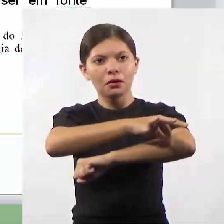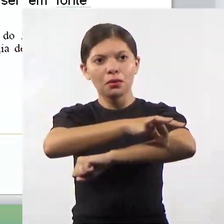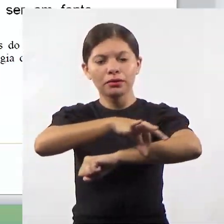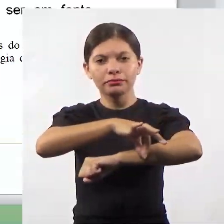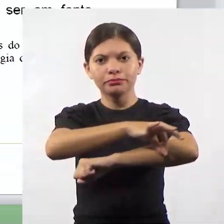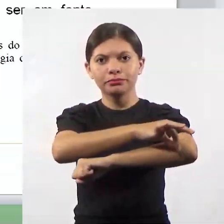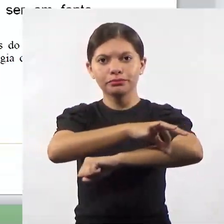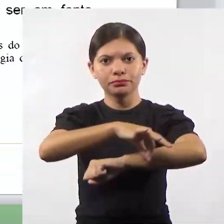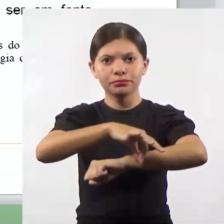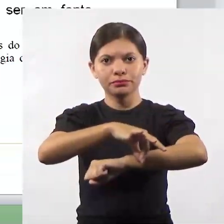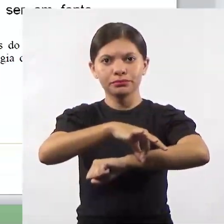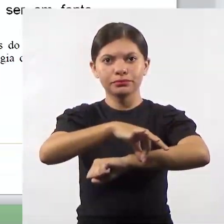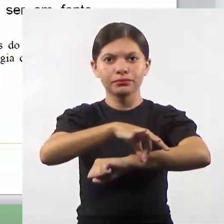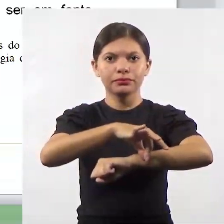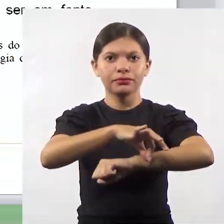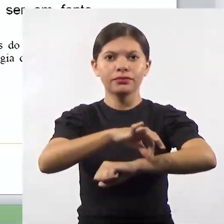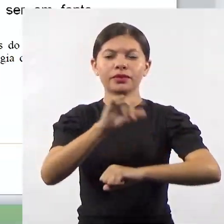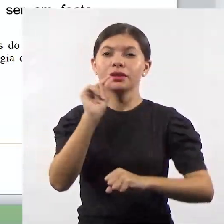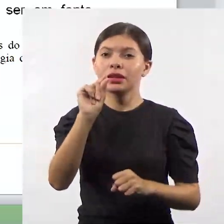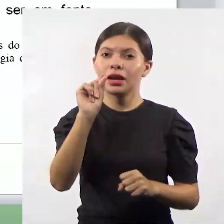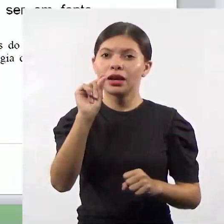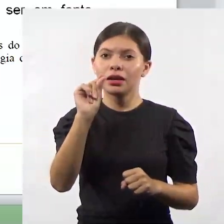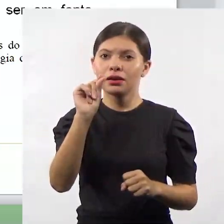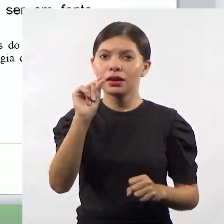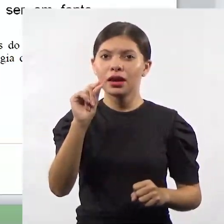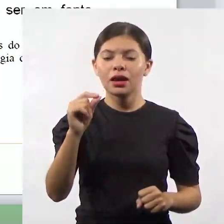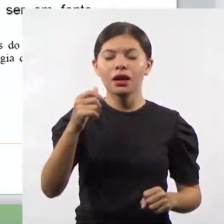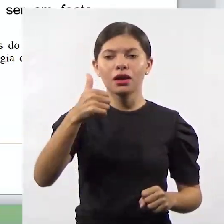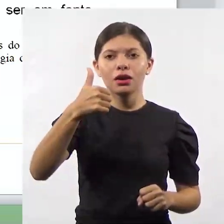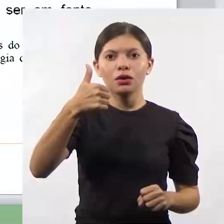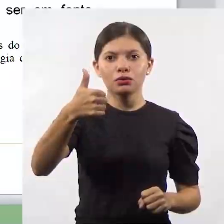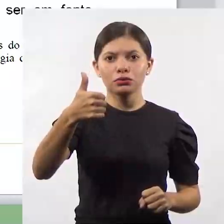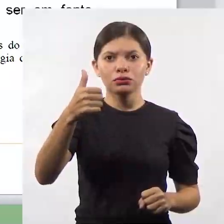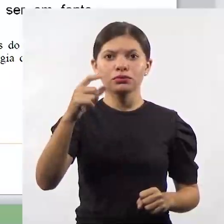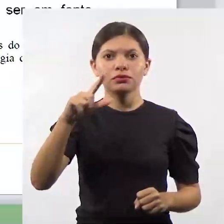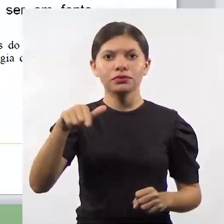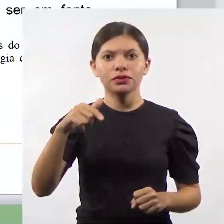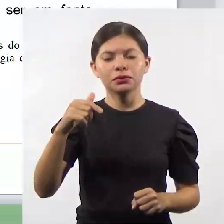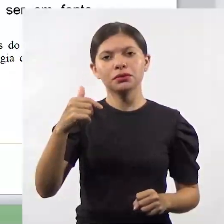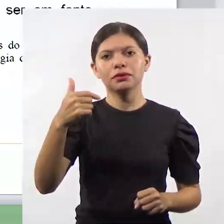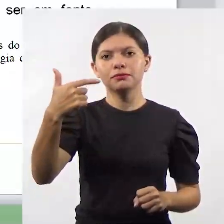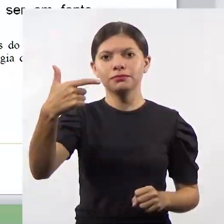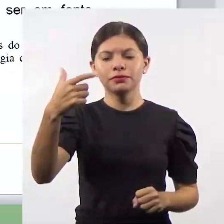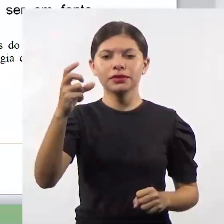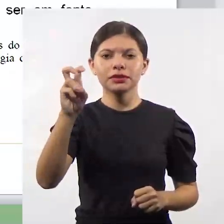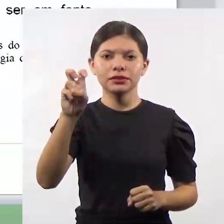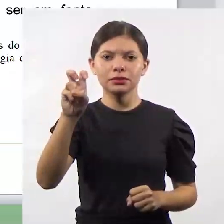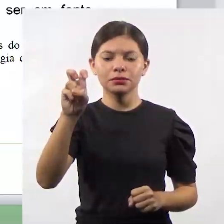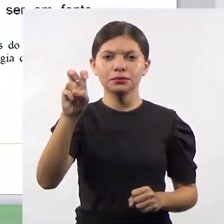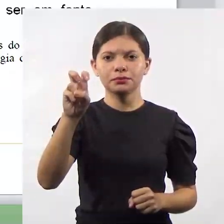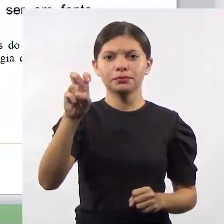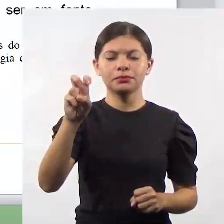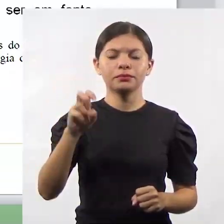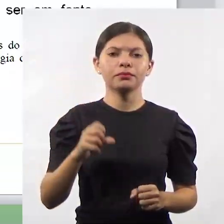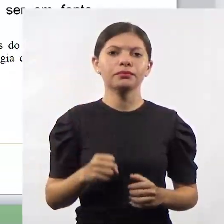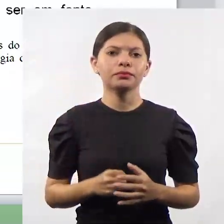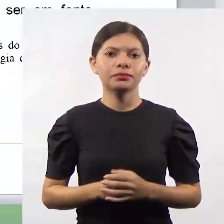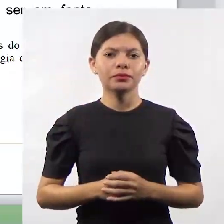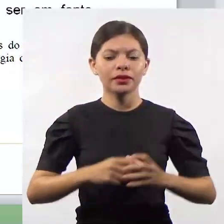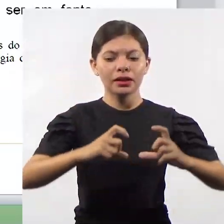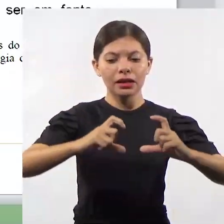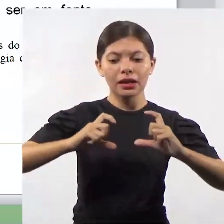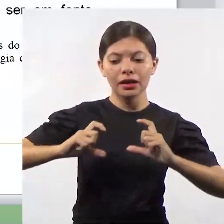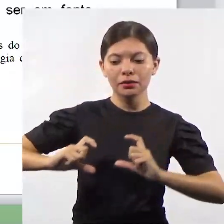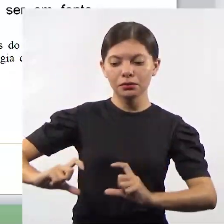vai ver que eu tenho aqui, ó, 1,25 aqui na régua, bem aqui em cima, onde o meu cursor está passando, tá?